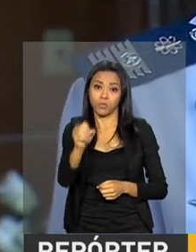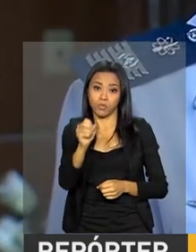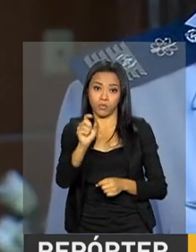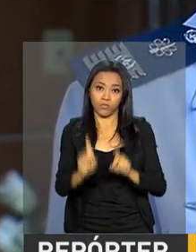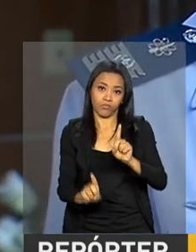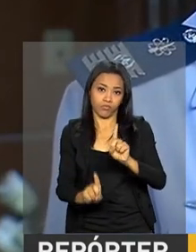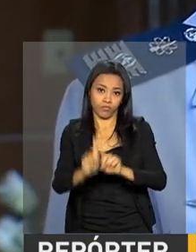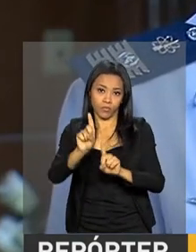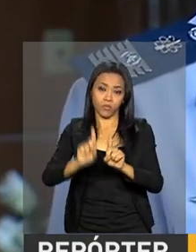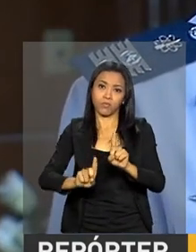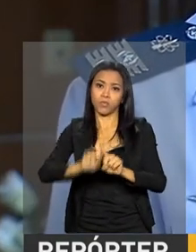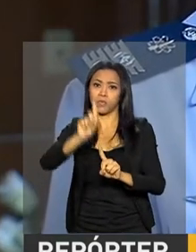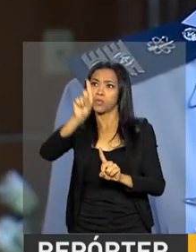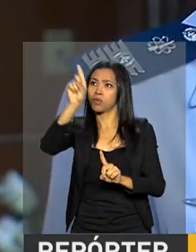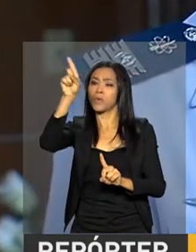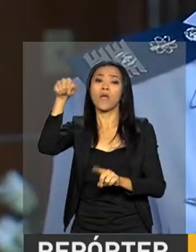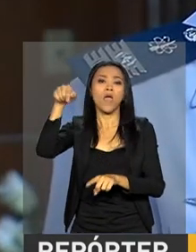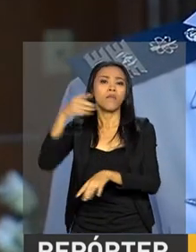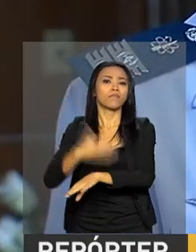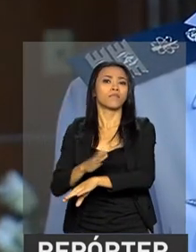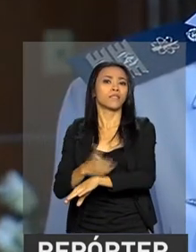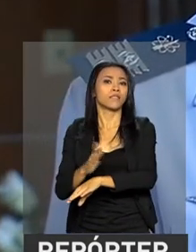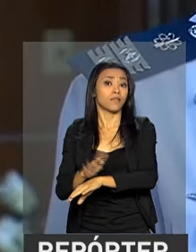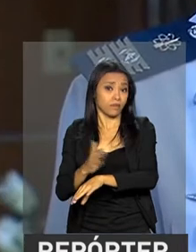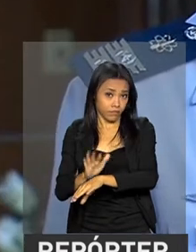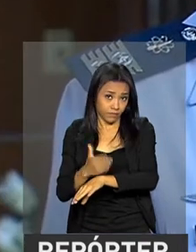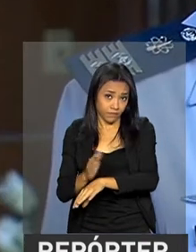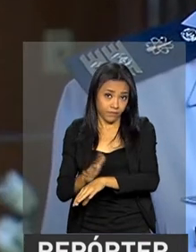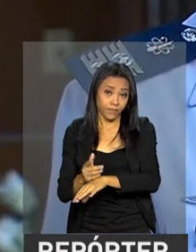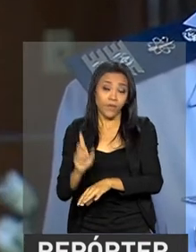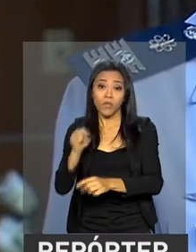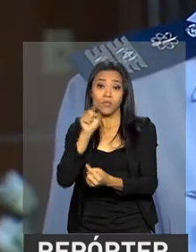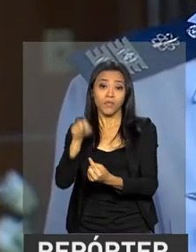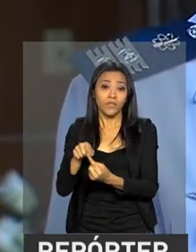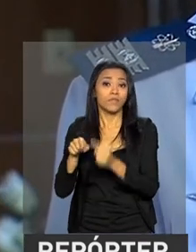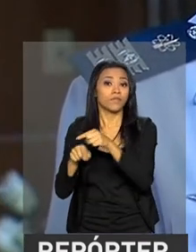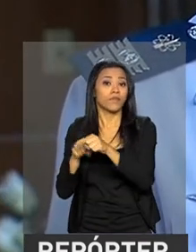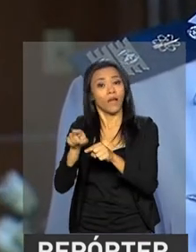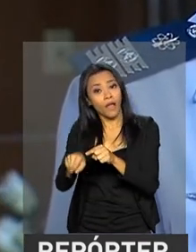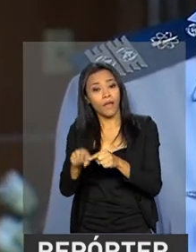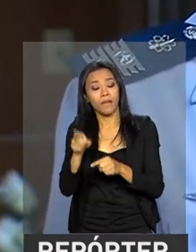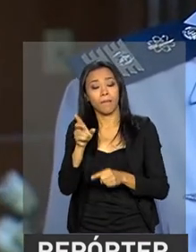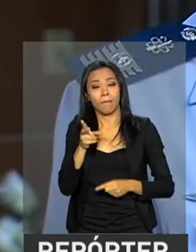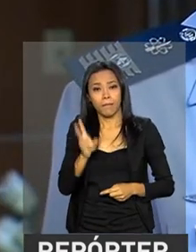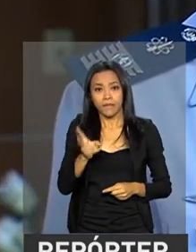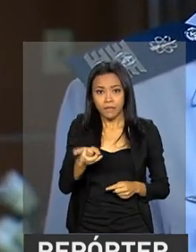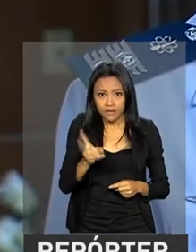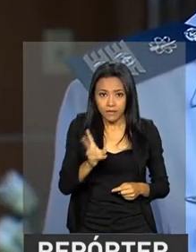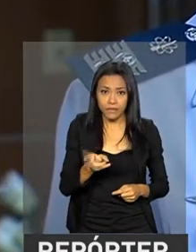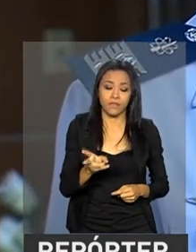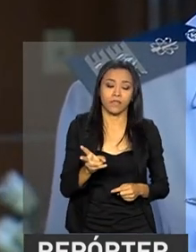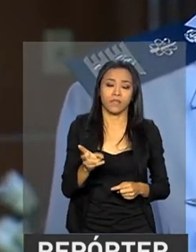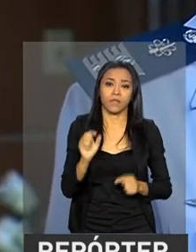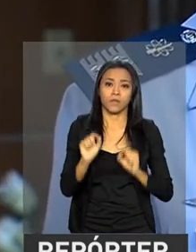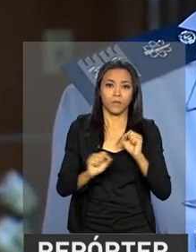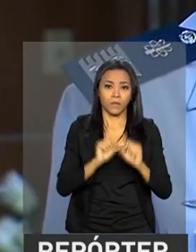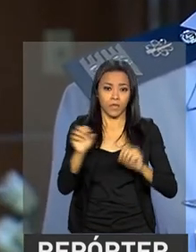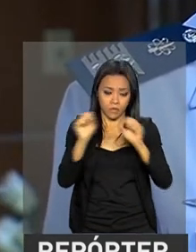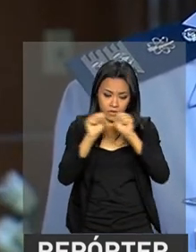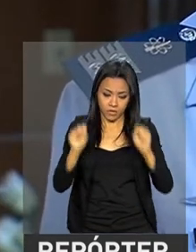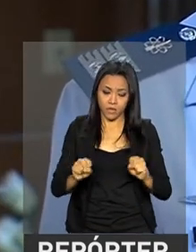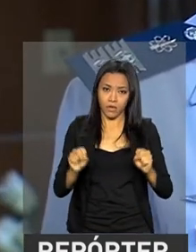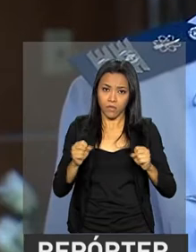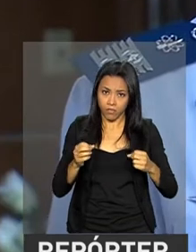Um tipo de lançamento nós fazemos com os foguetes de treinamento, que nós chamamos, cujo objetivo é manter os nossos sistemas